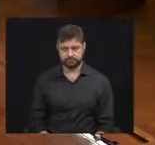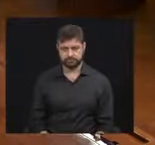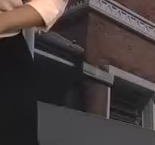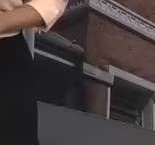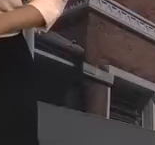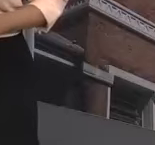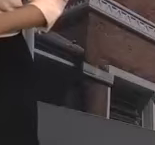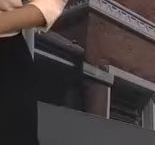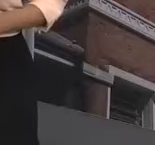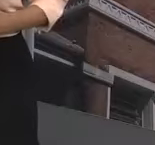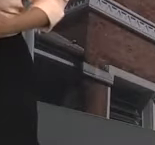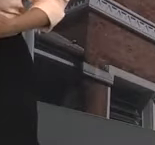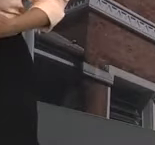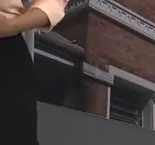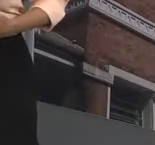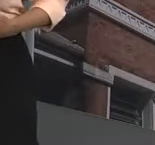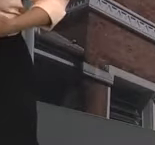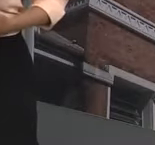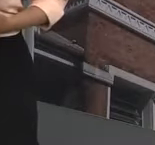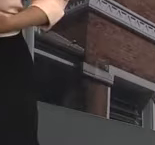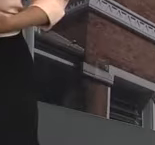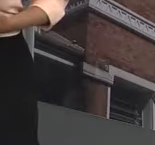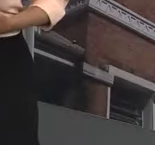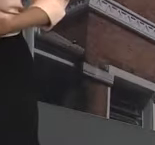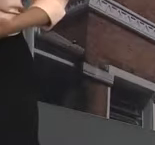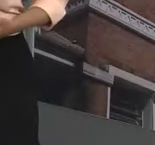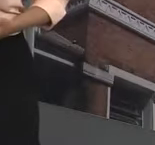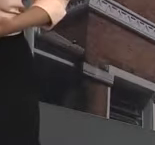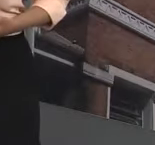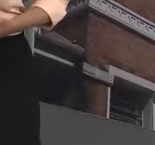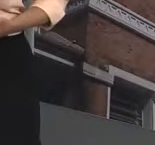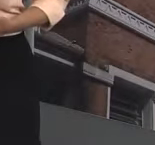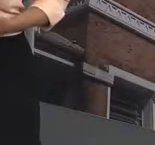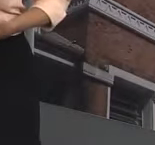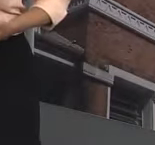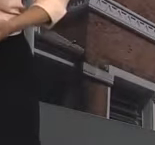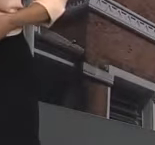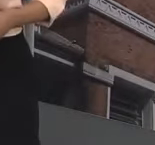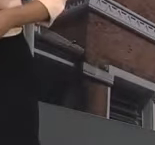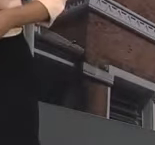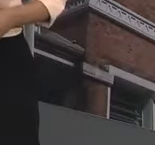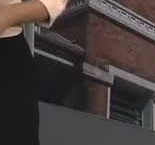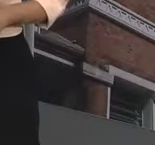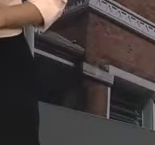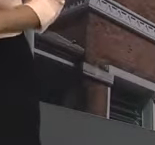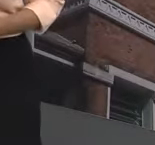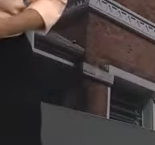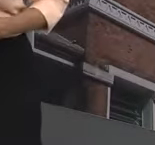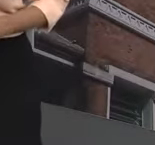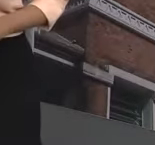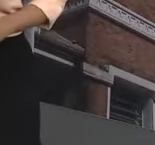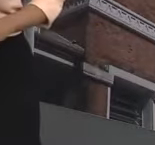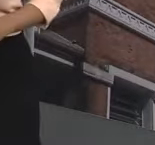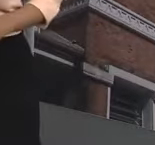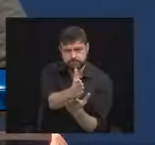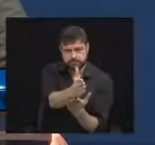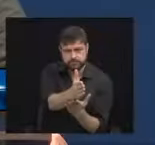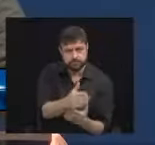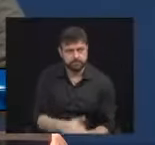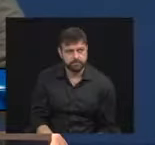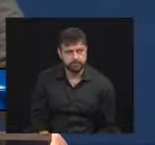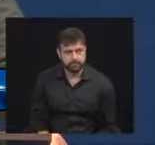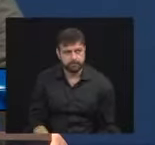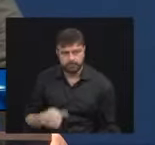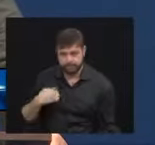PSC. Durante a cerimônia, alguns vereadores utilizaram o tempo de bancada para ir à tribuna realizar pronunciamentos. Vamos acompanhar.